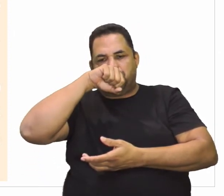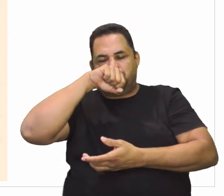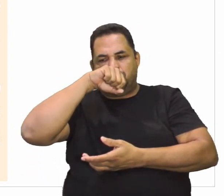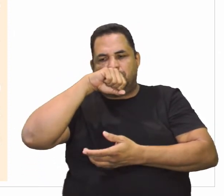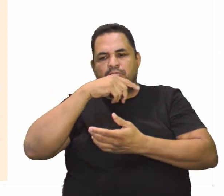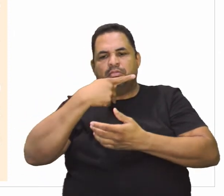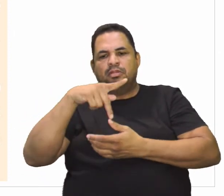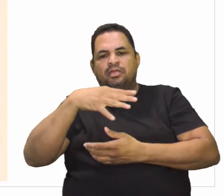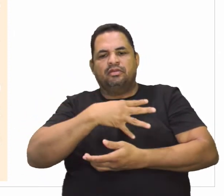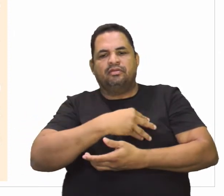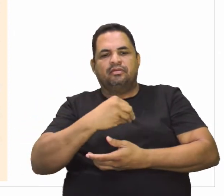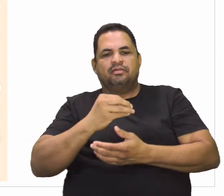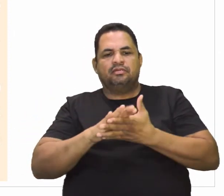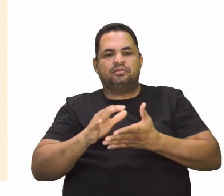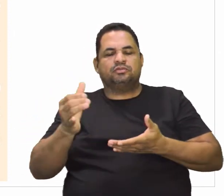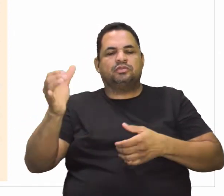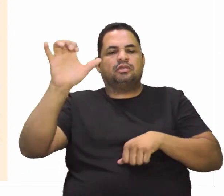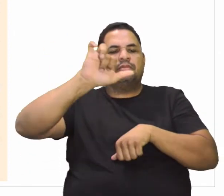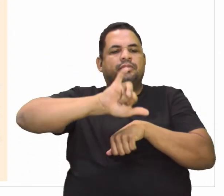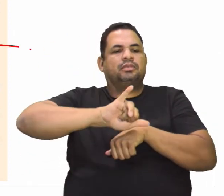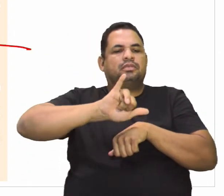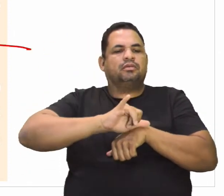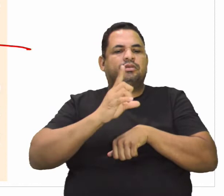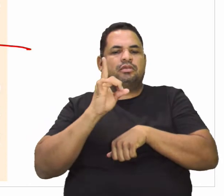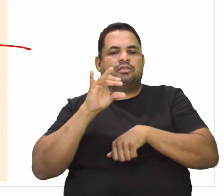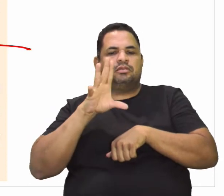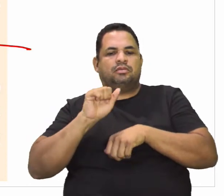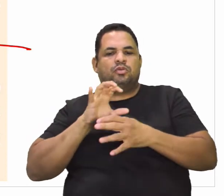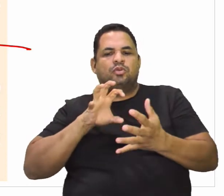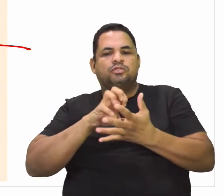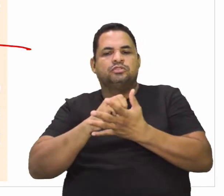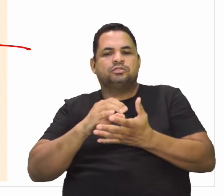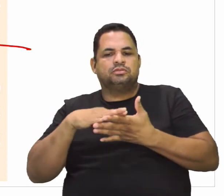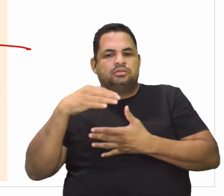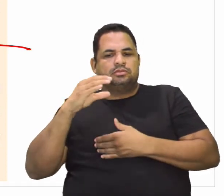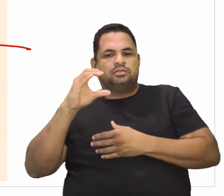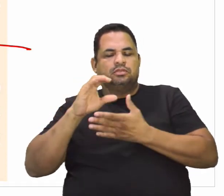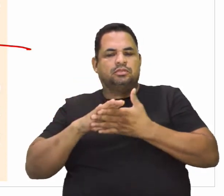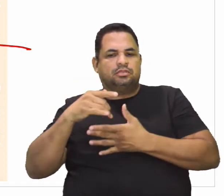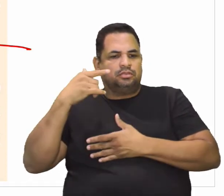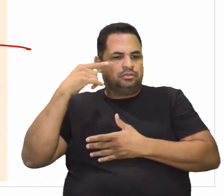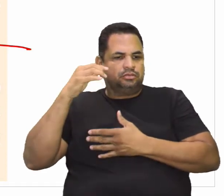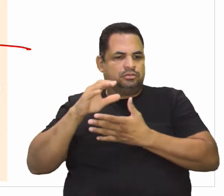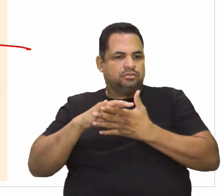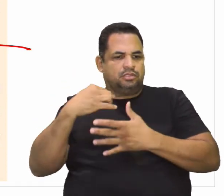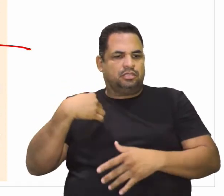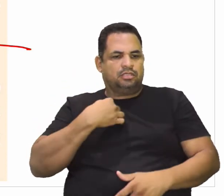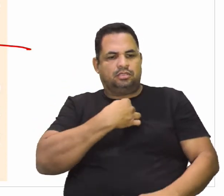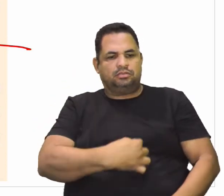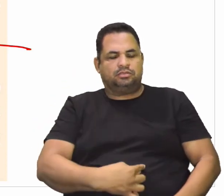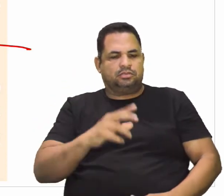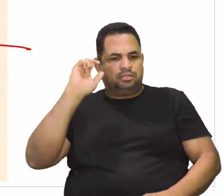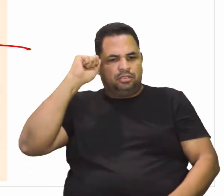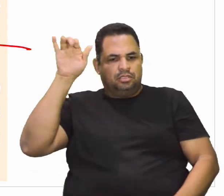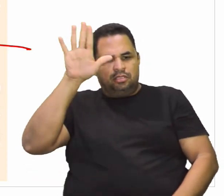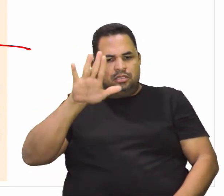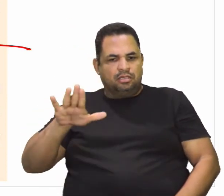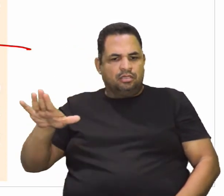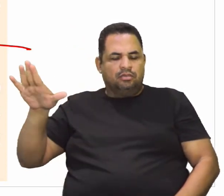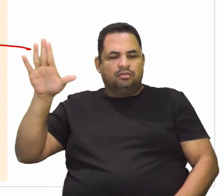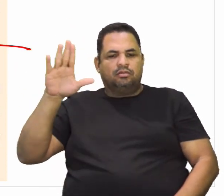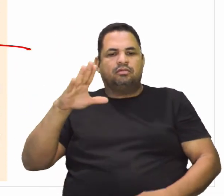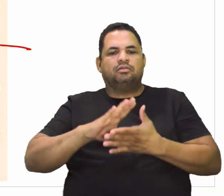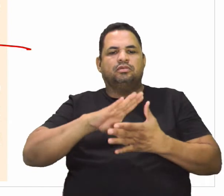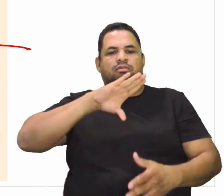Damasco. Conquistaram onde? Conquistaram a China, conquistaram a África, conquistaram a Península Ibérica, onde